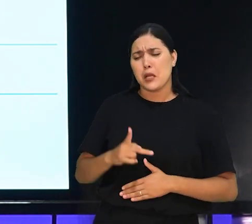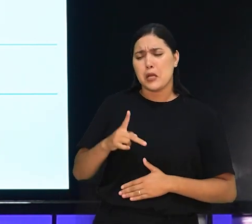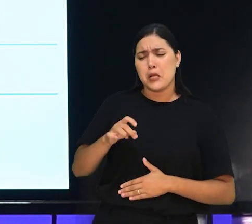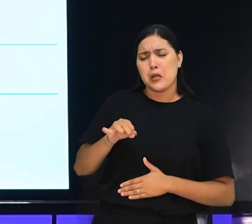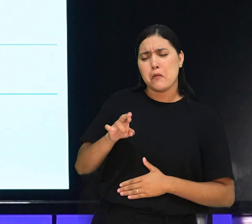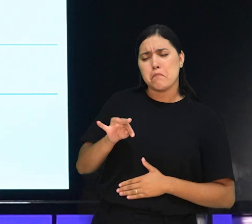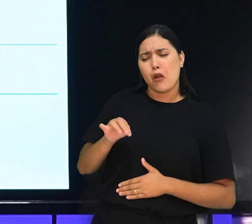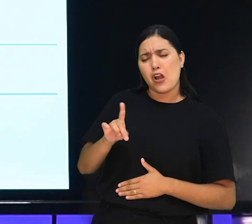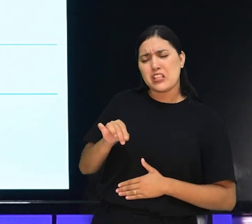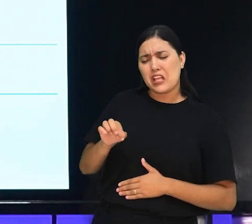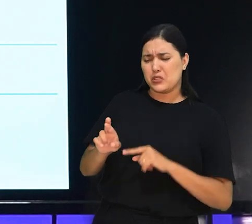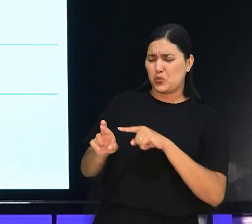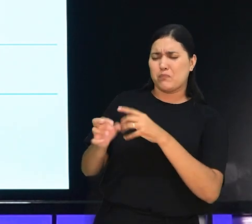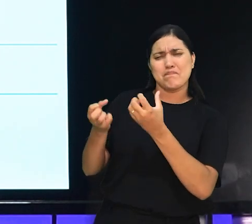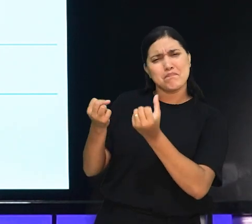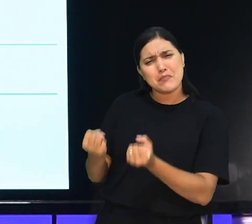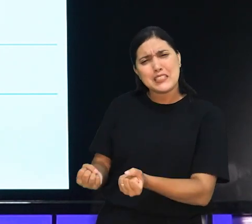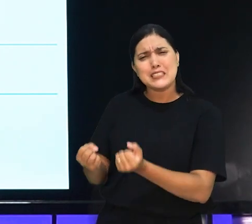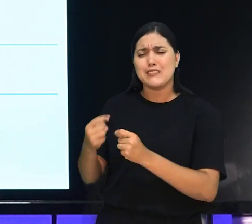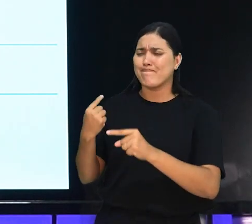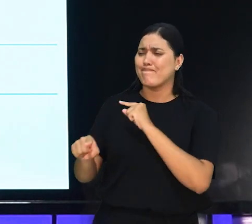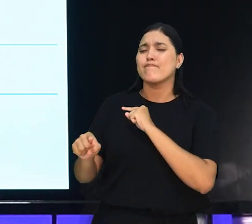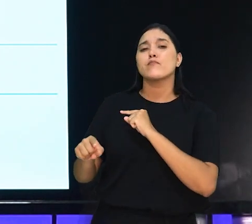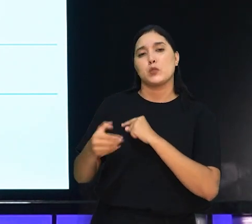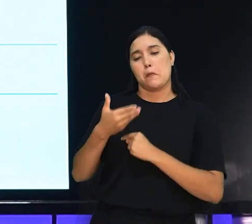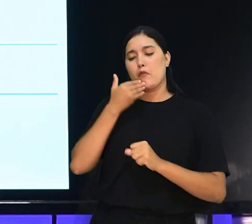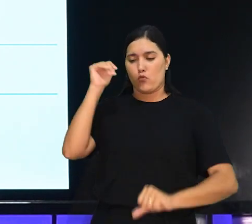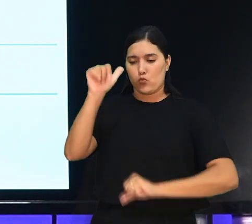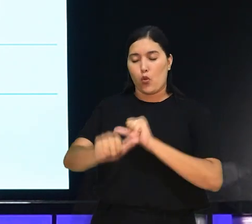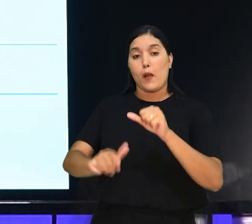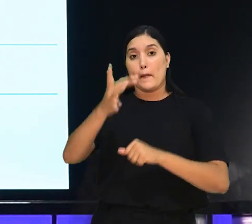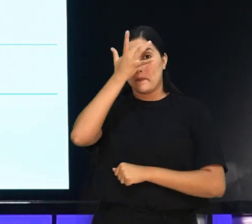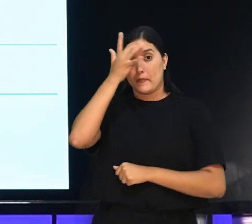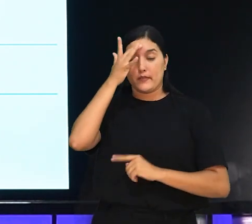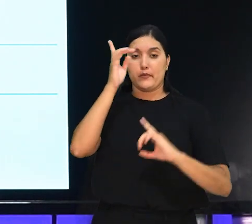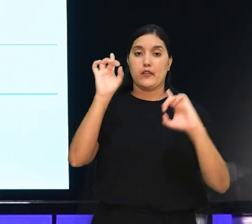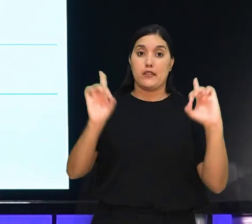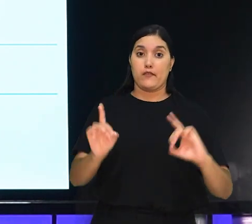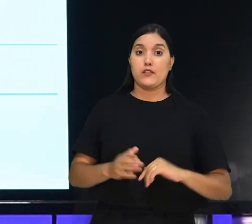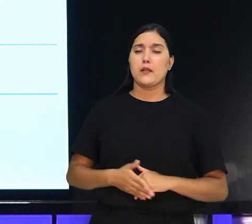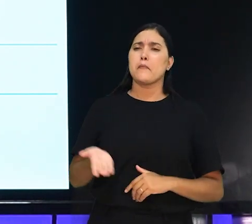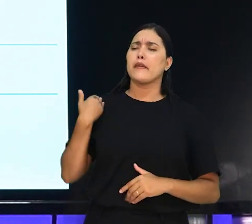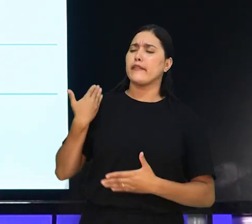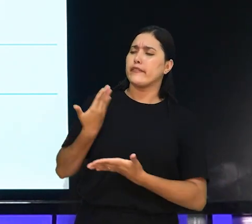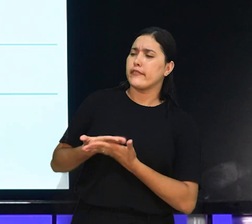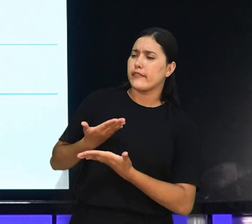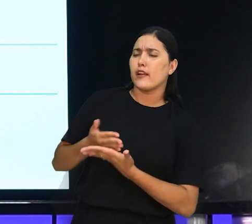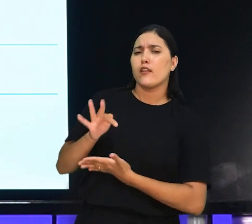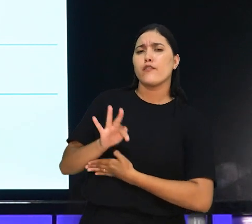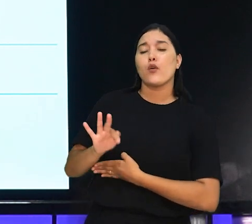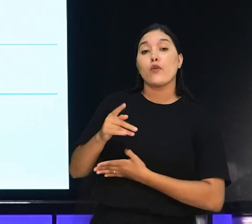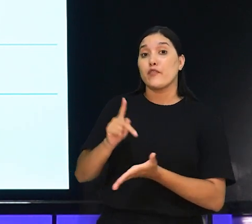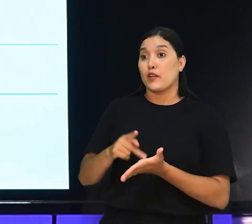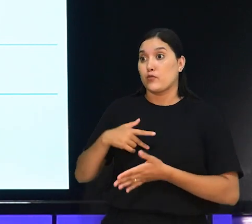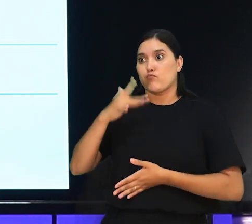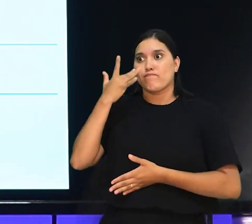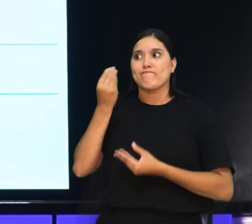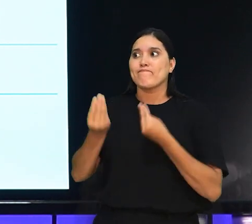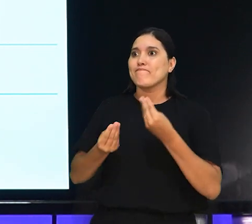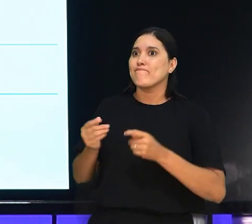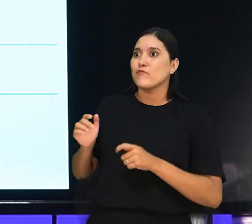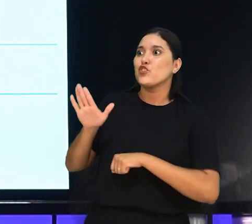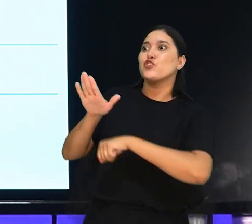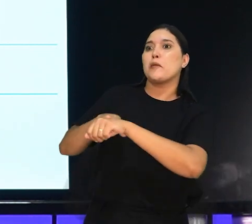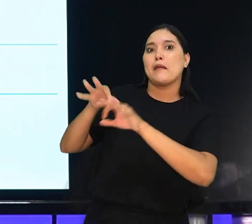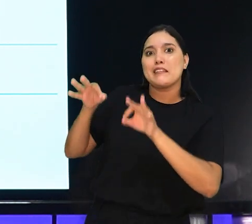pessoa, portadora de tal isso, portadora de... Então, ficou com pessoa com deficiência. Quando eu fazia faculdade, eu não sabia